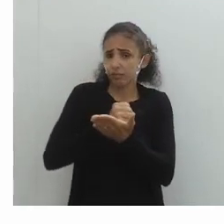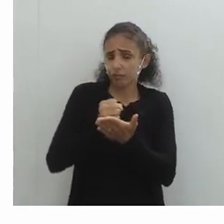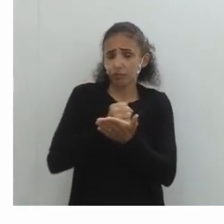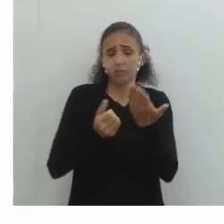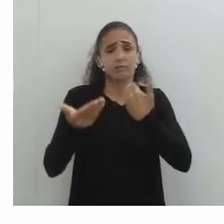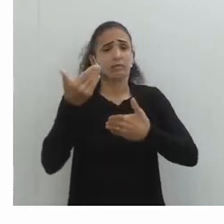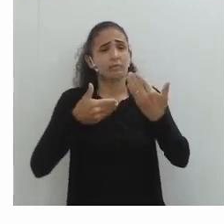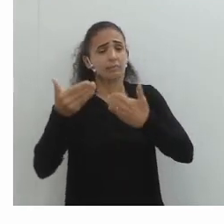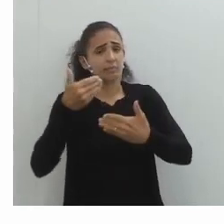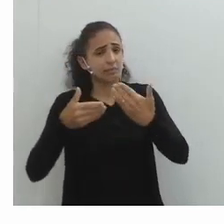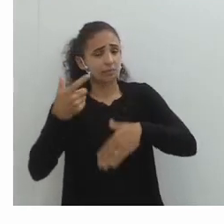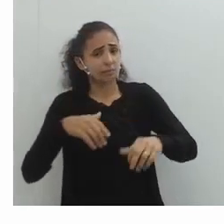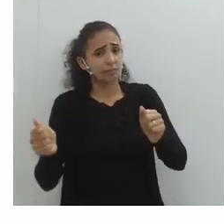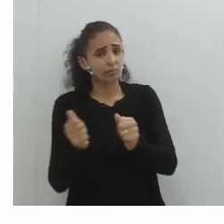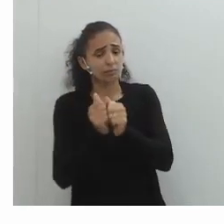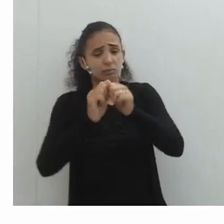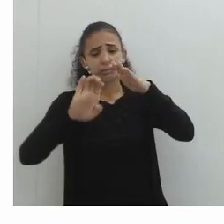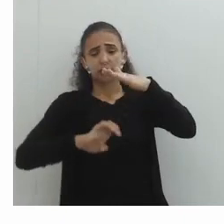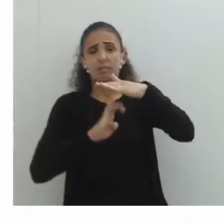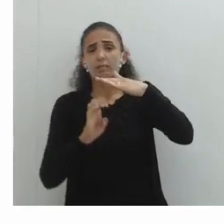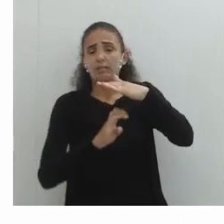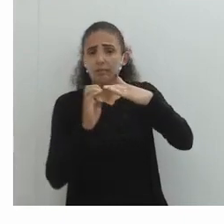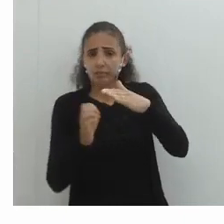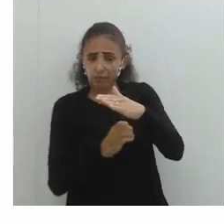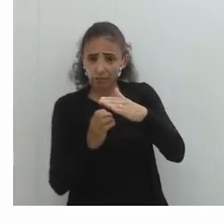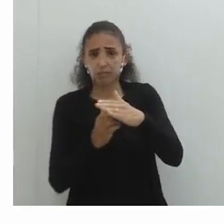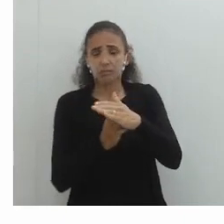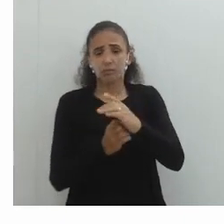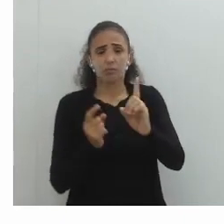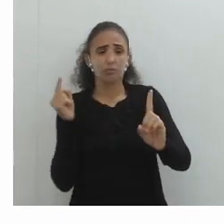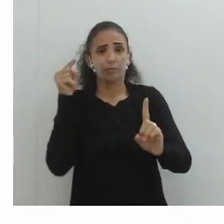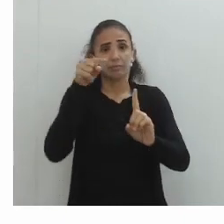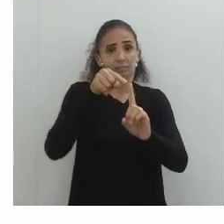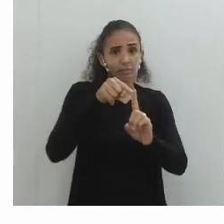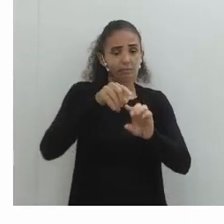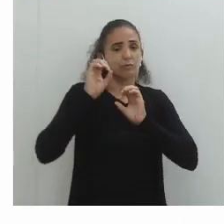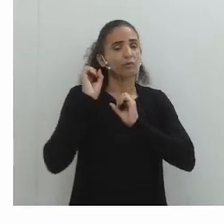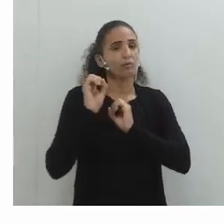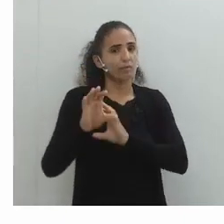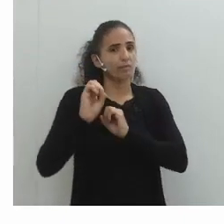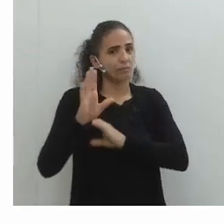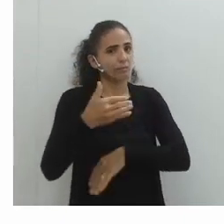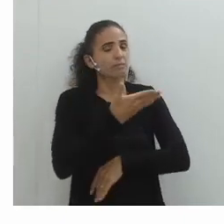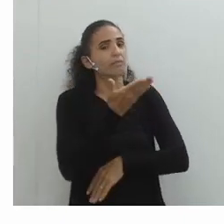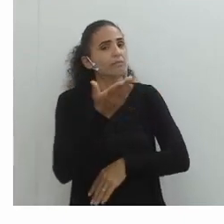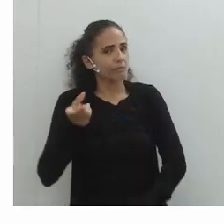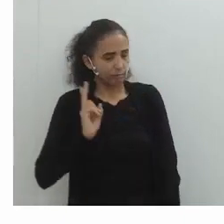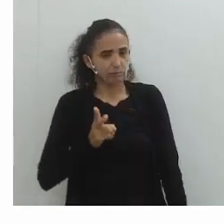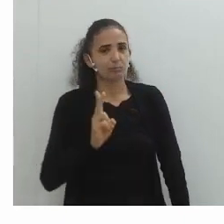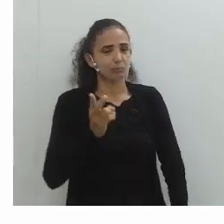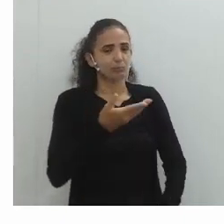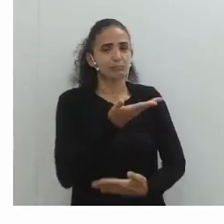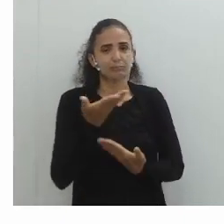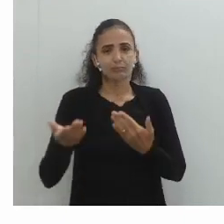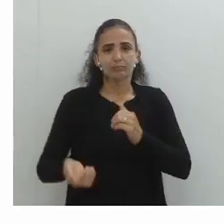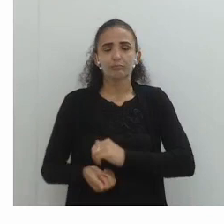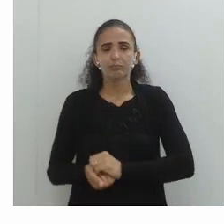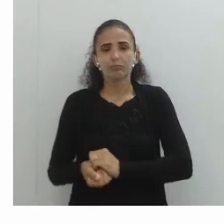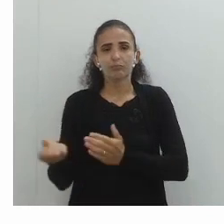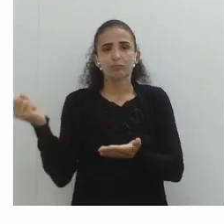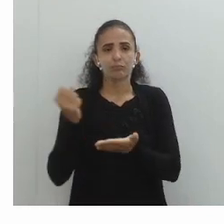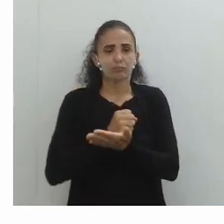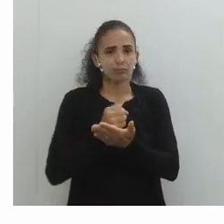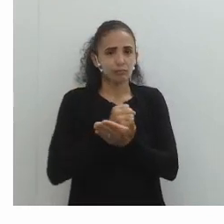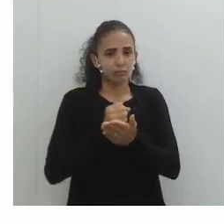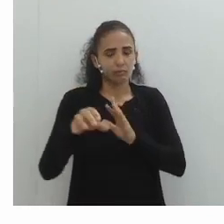função do jogo como caráter educativo. Mas vamos lá, né? Jogos educativos, para